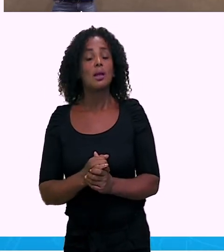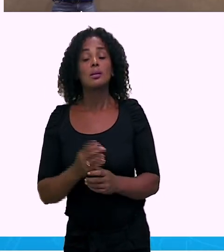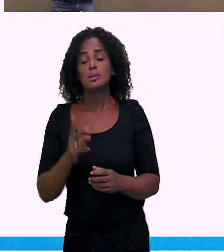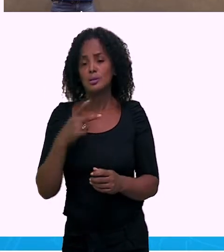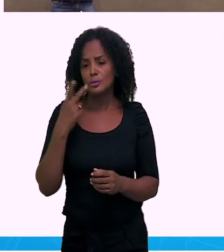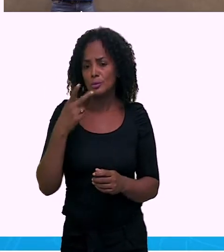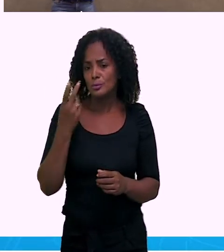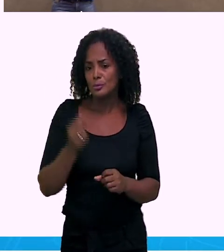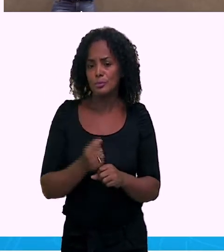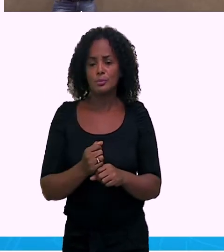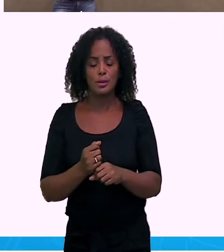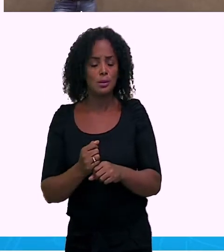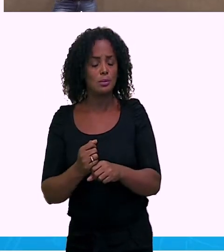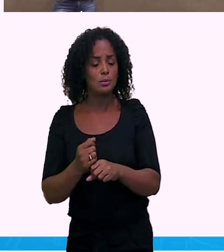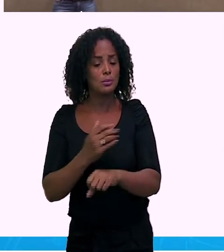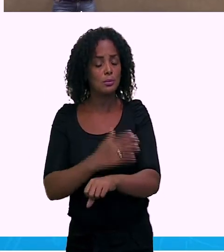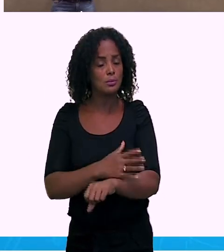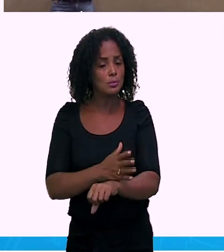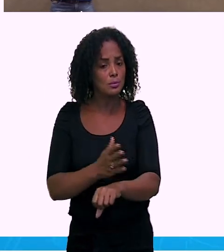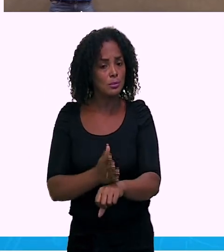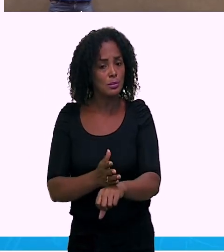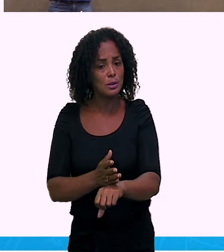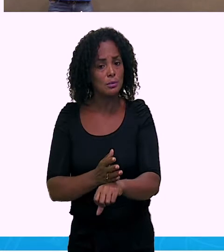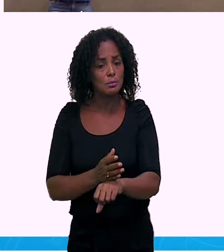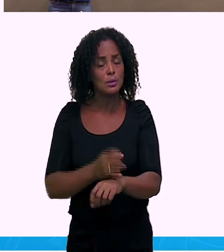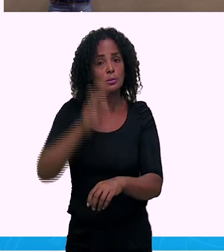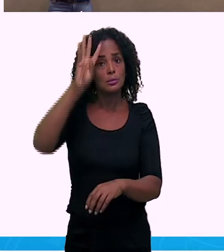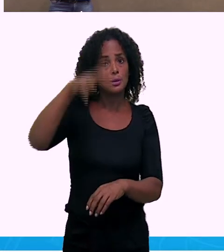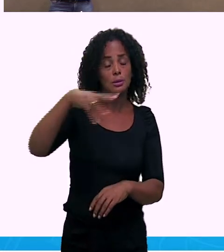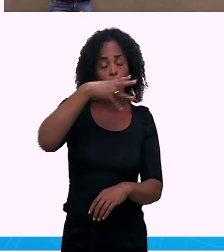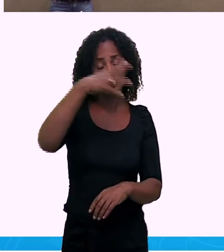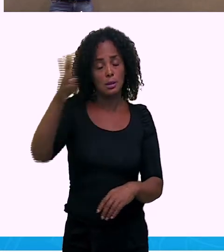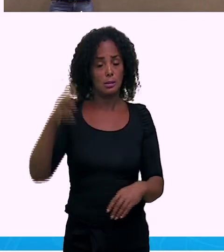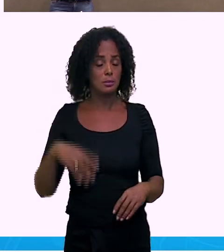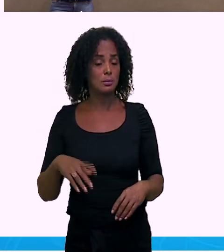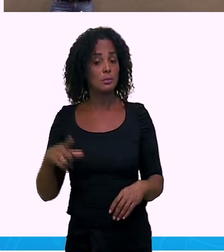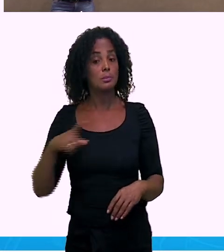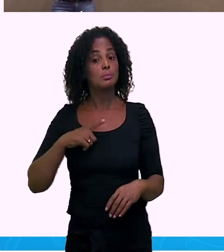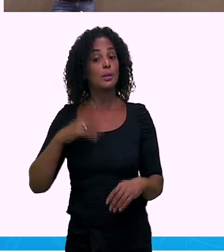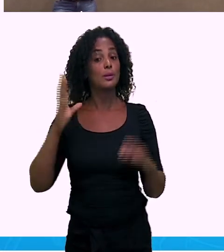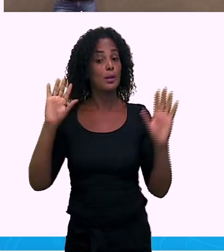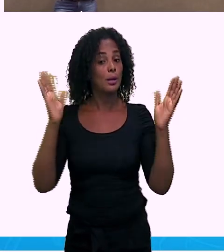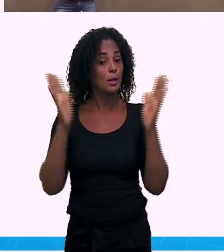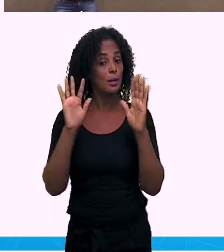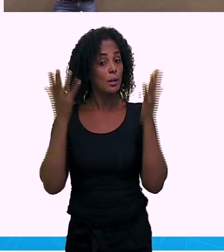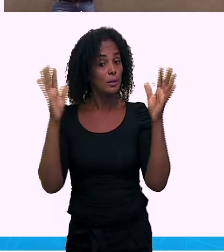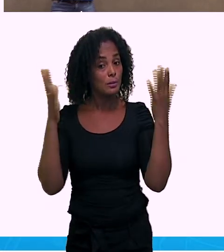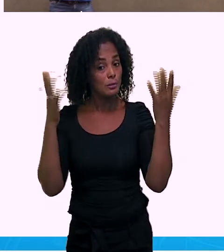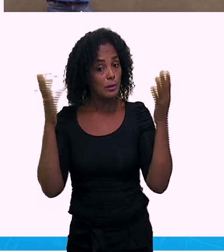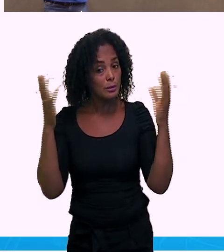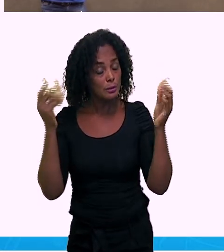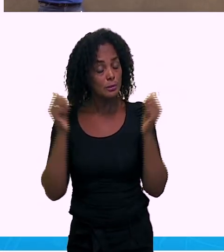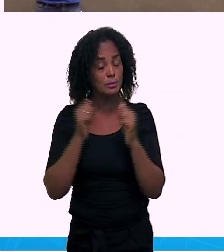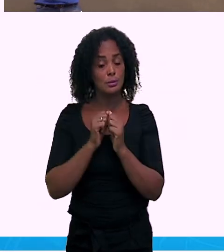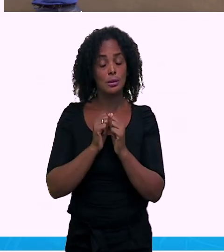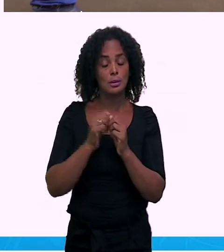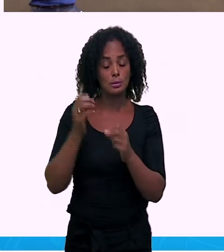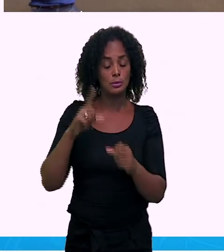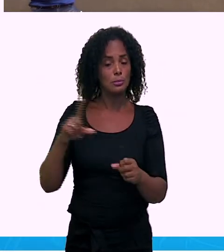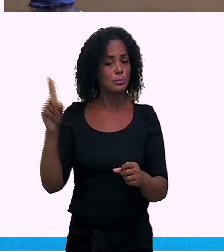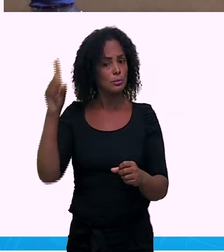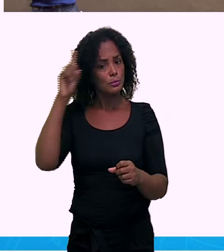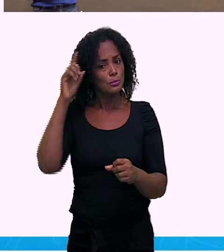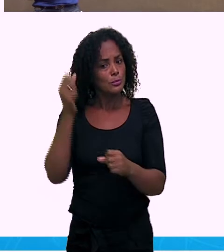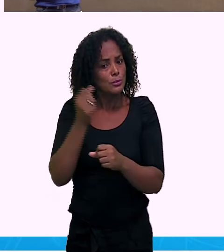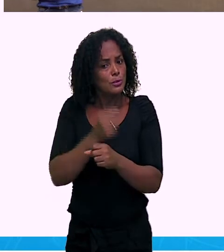medido, a gente usa pelo calendário. A gente tem, por exemplo, o aniversário anual, todo ano eu faço aniversário. E qual é o